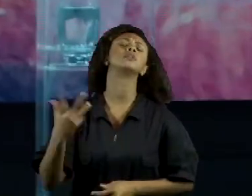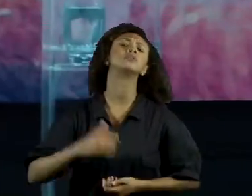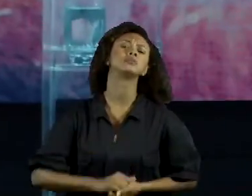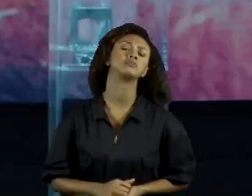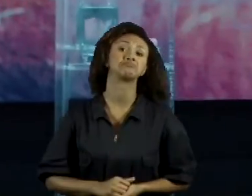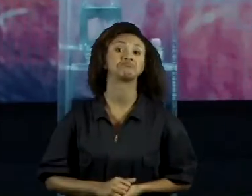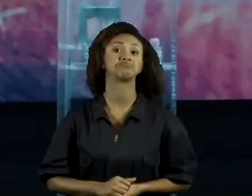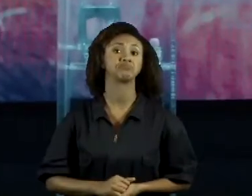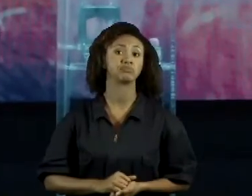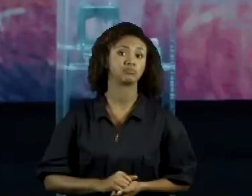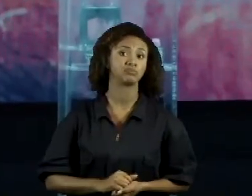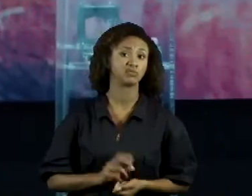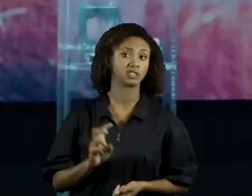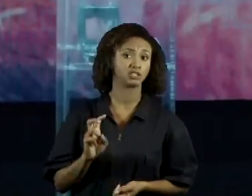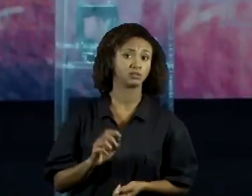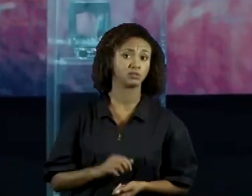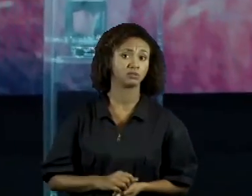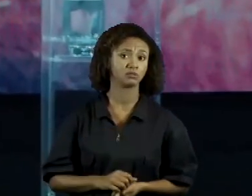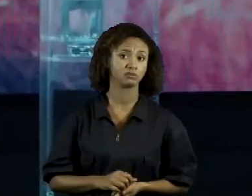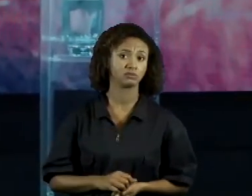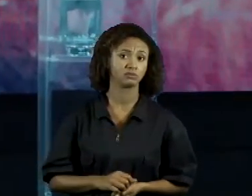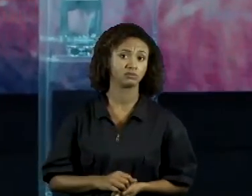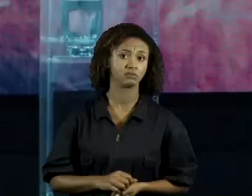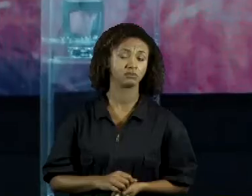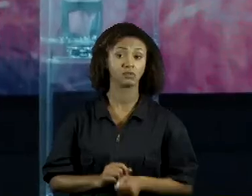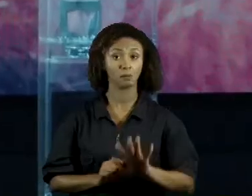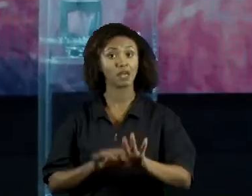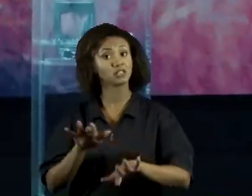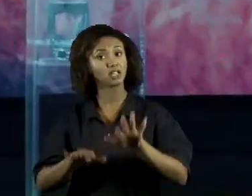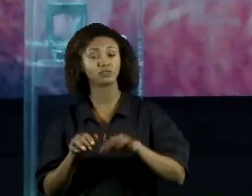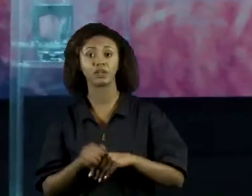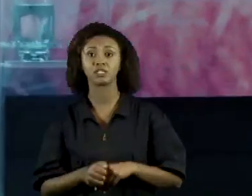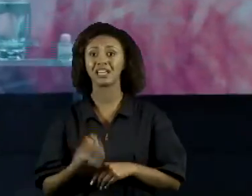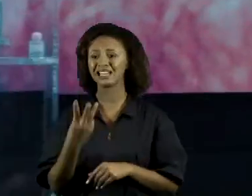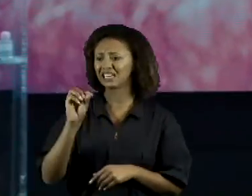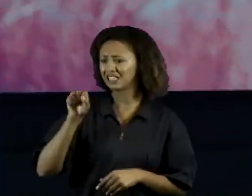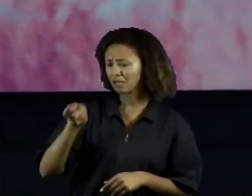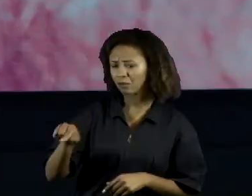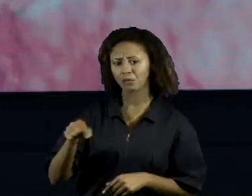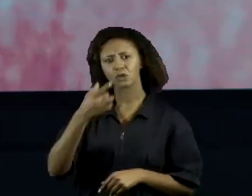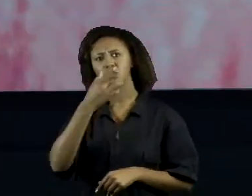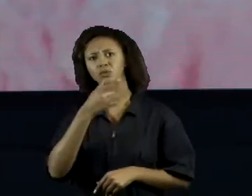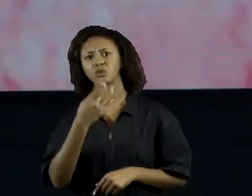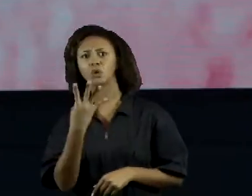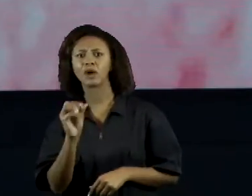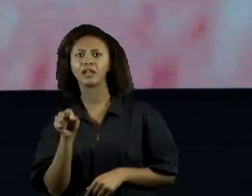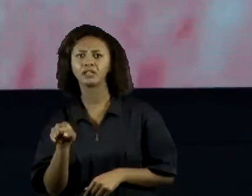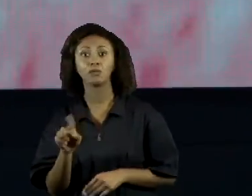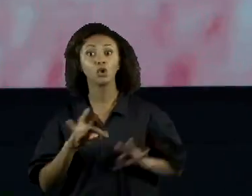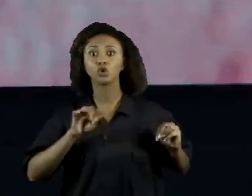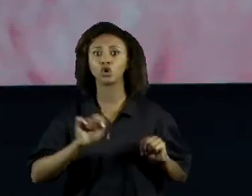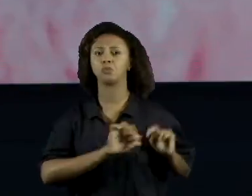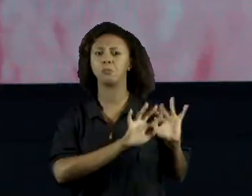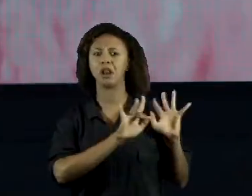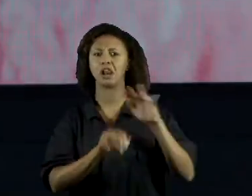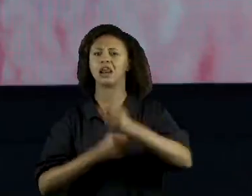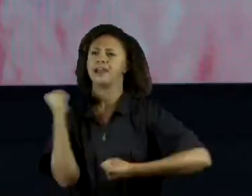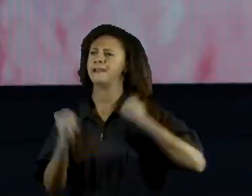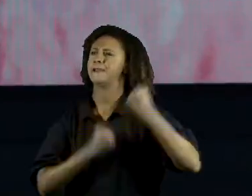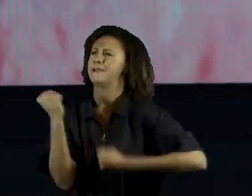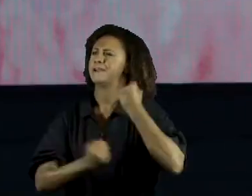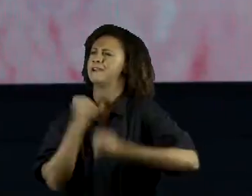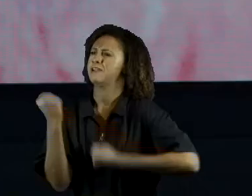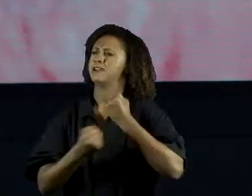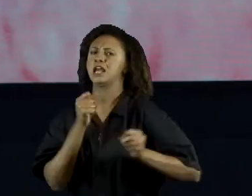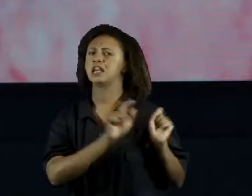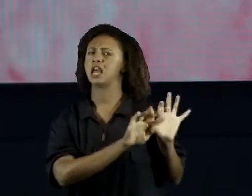Talvez uns 5. Mas tem maratona com 30 mil, 40 mil. Oh, por que todo mundo corre? Porque